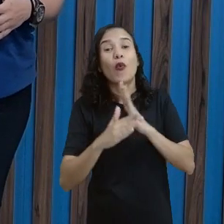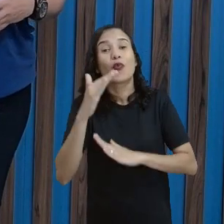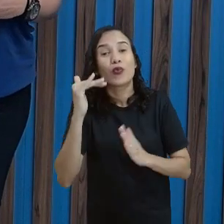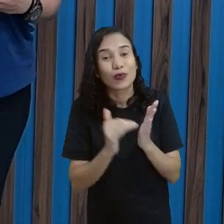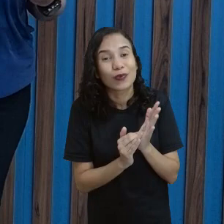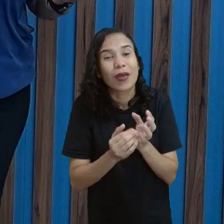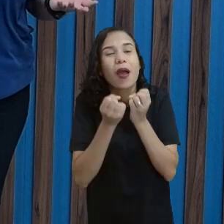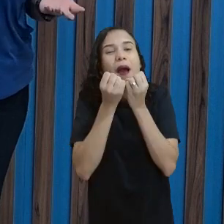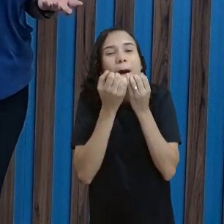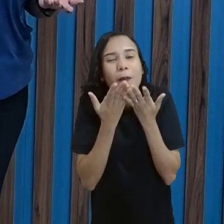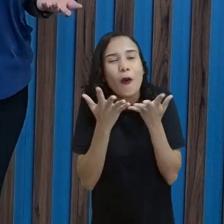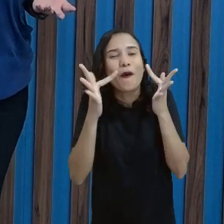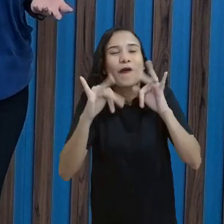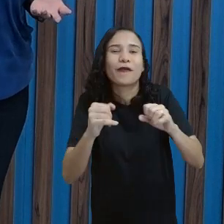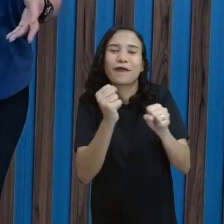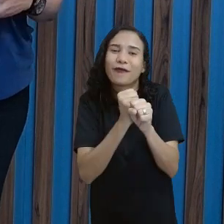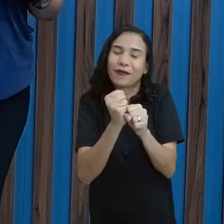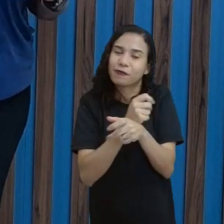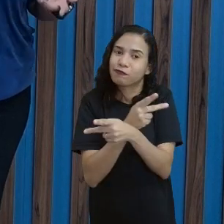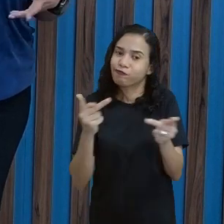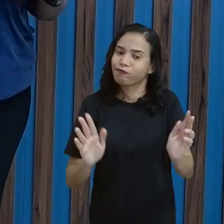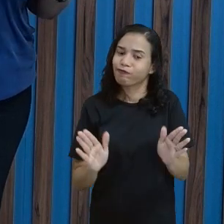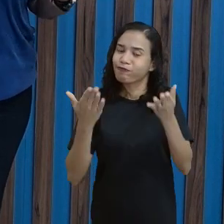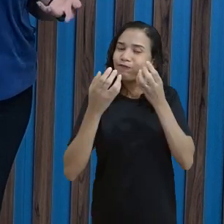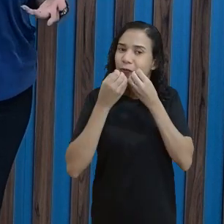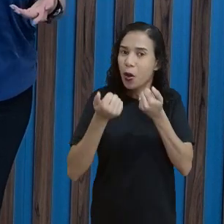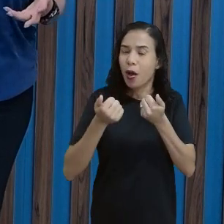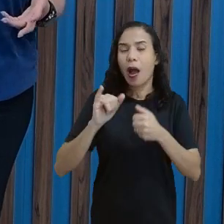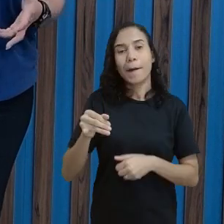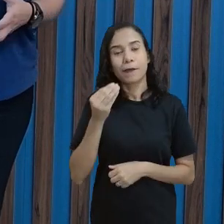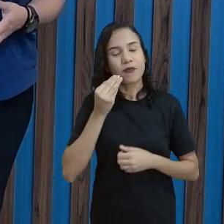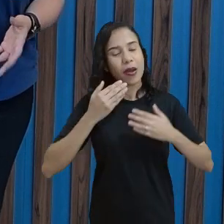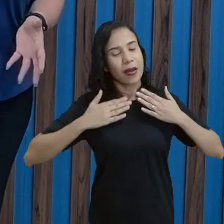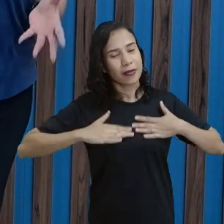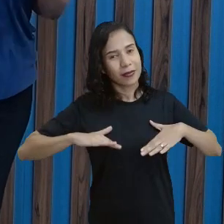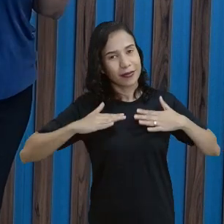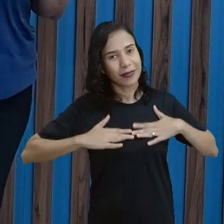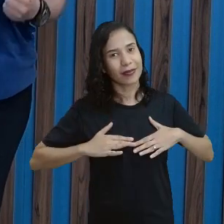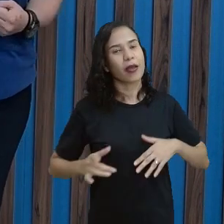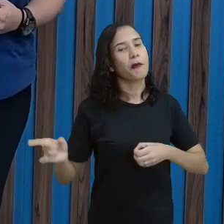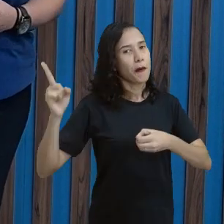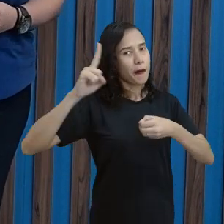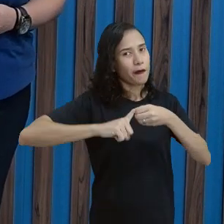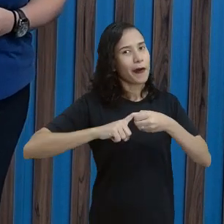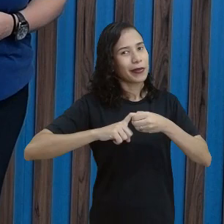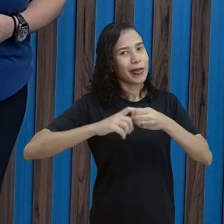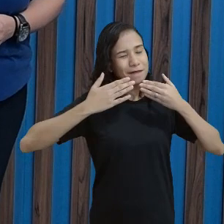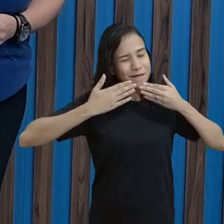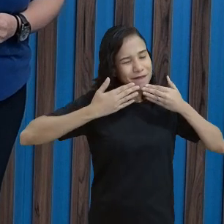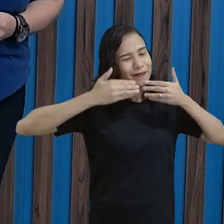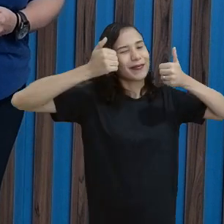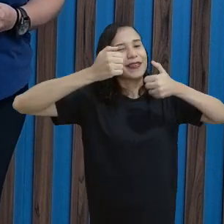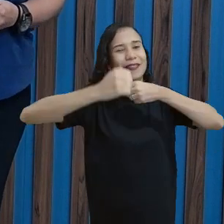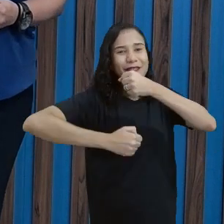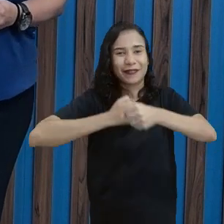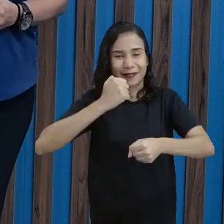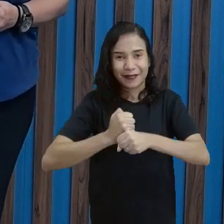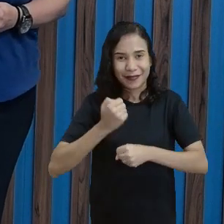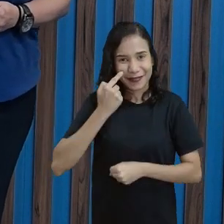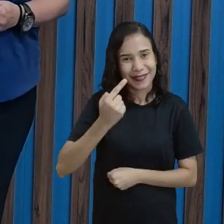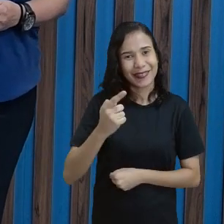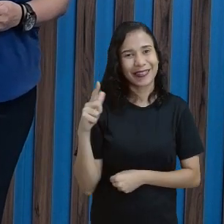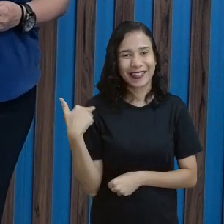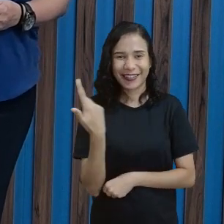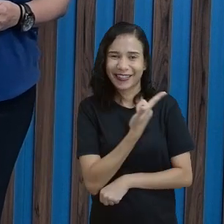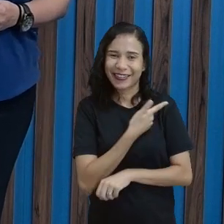Então, boas festas para todos nós, aproveitem, descansem, né? E voltem renovadíssimos para o próximo ano aqui,